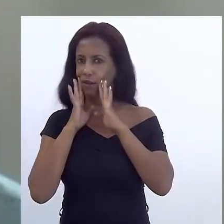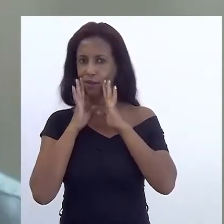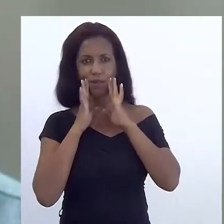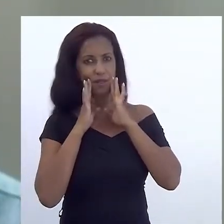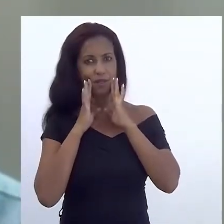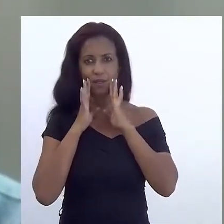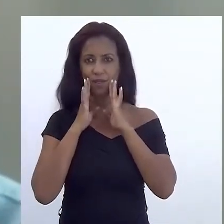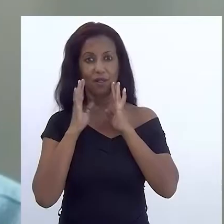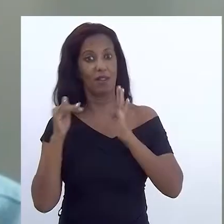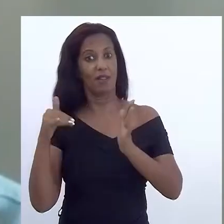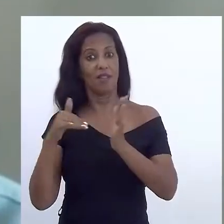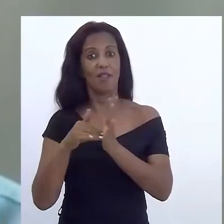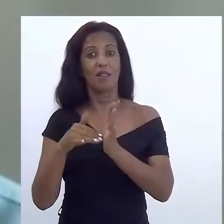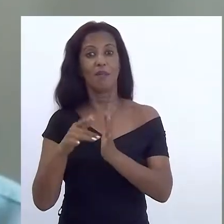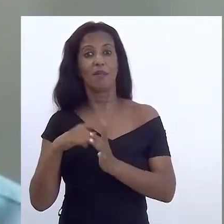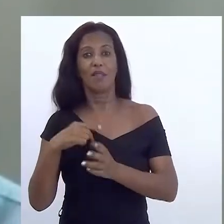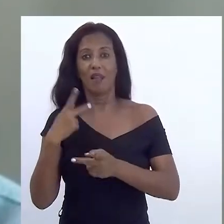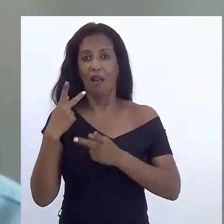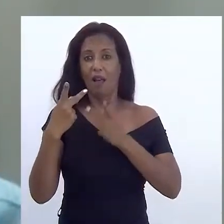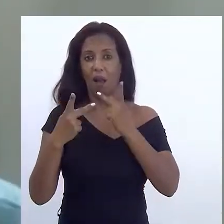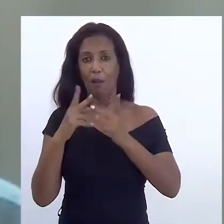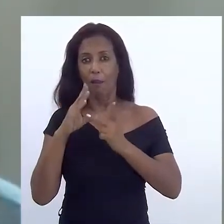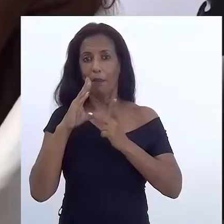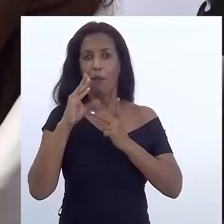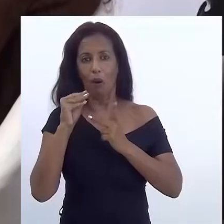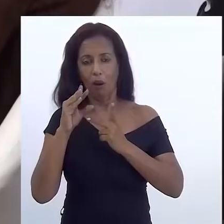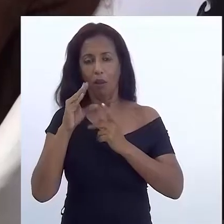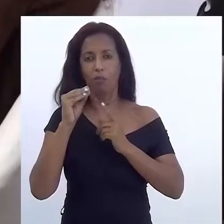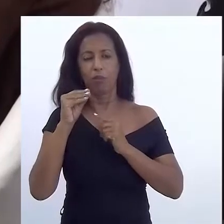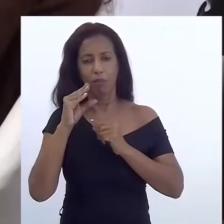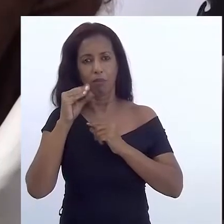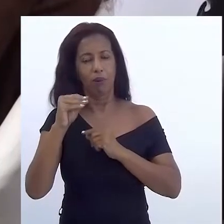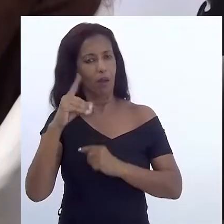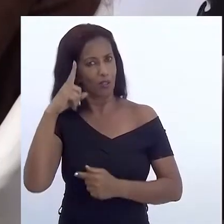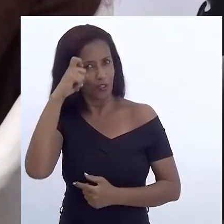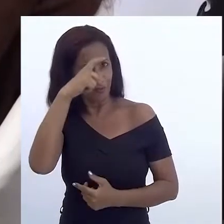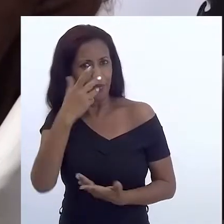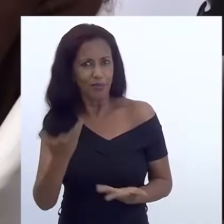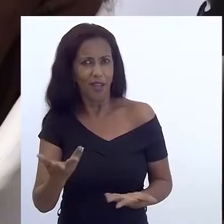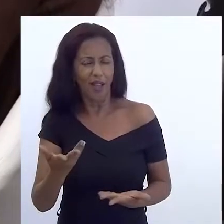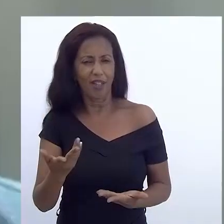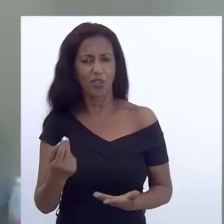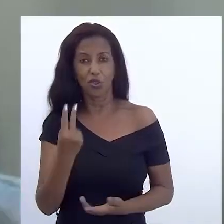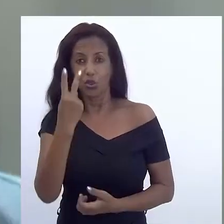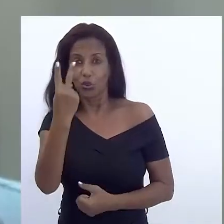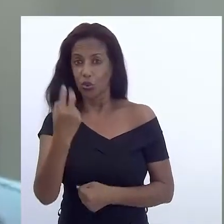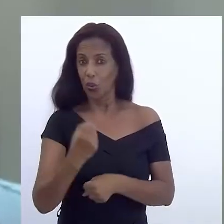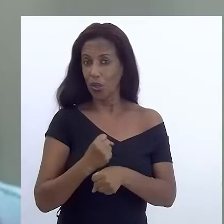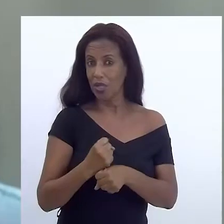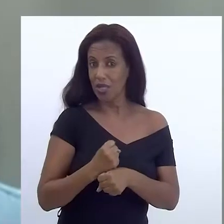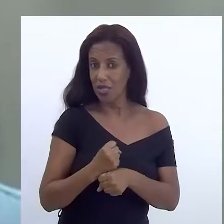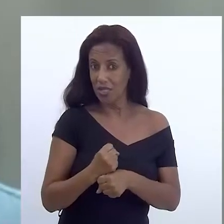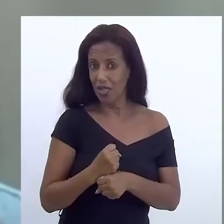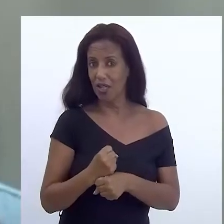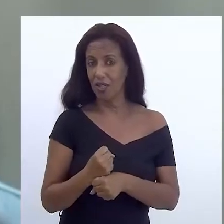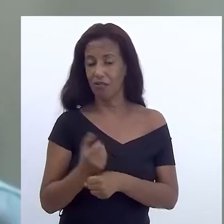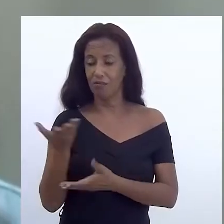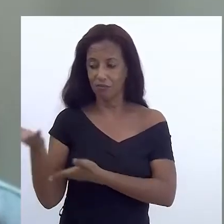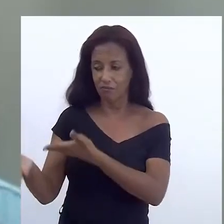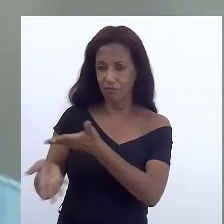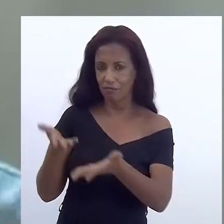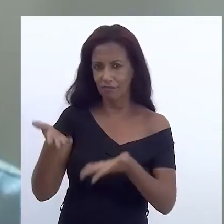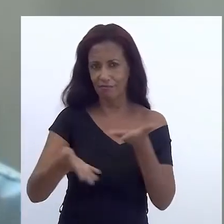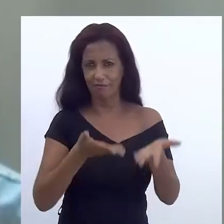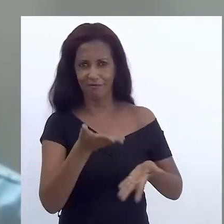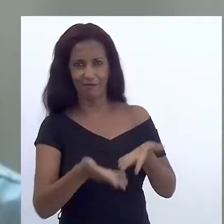cabeça e até tentar falar, mas tinha dificuldade. Deus. 2 anos de terapias, vários profissionais,